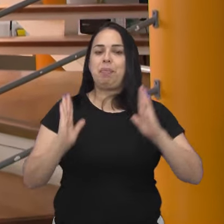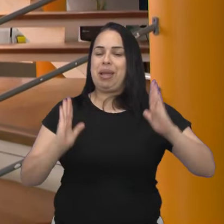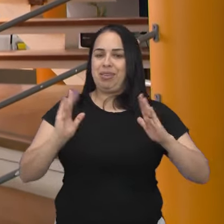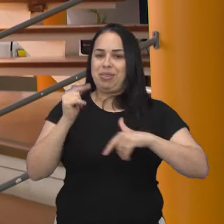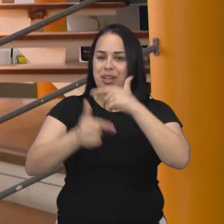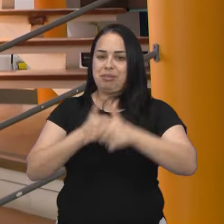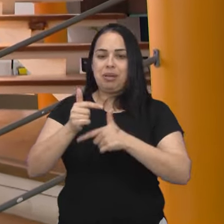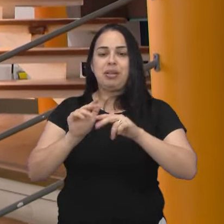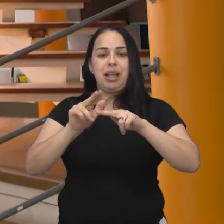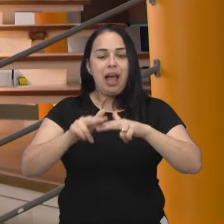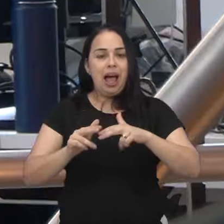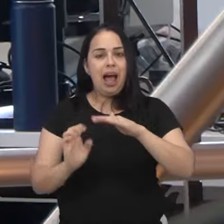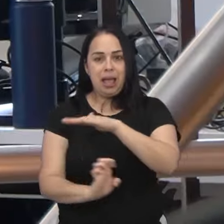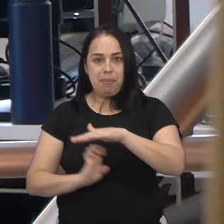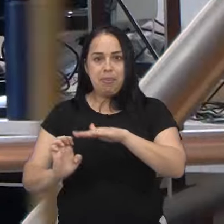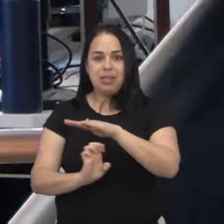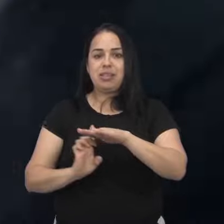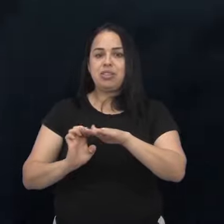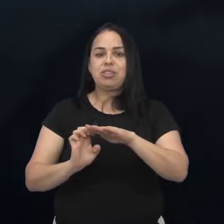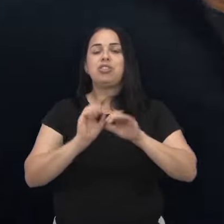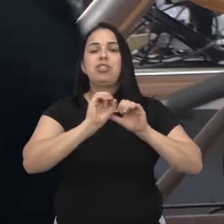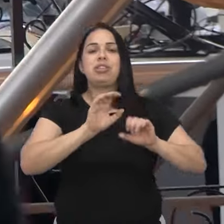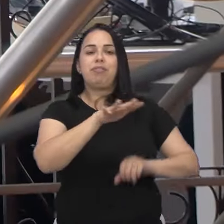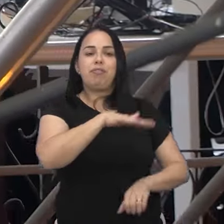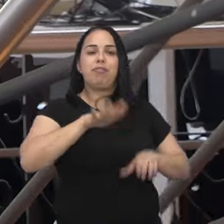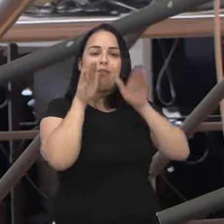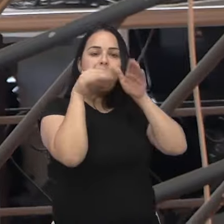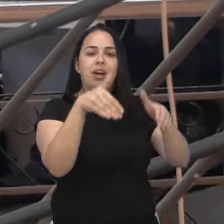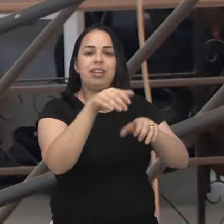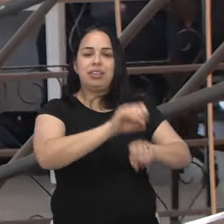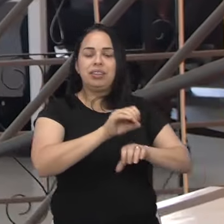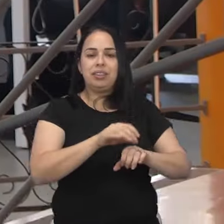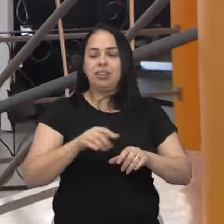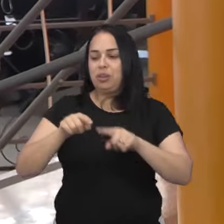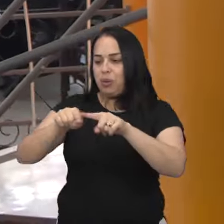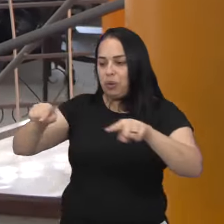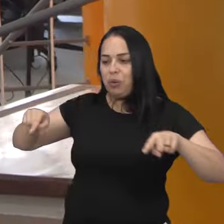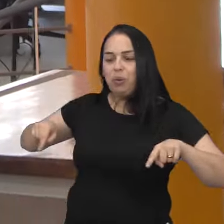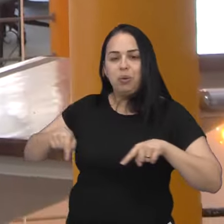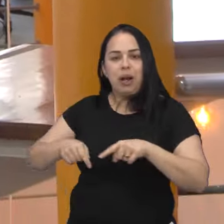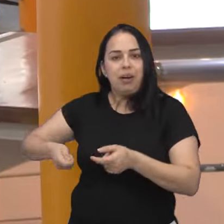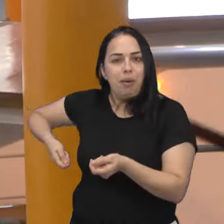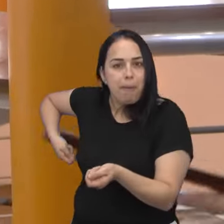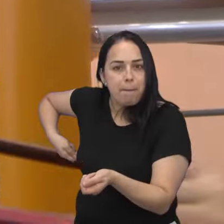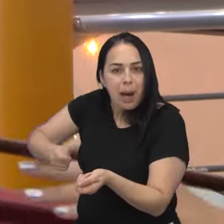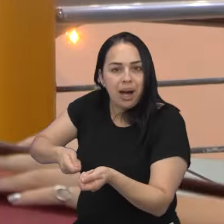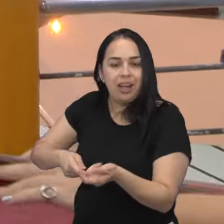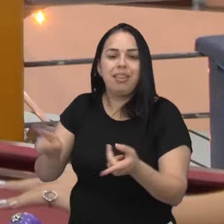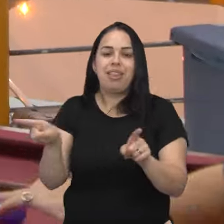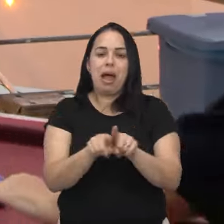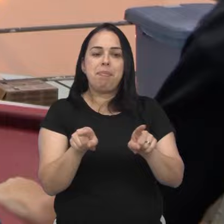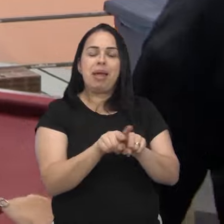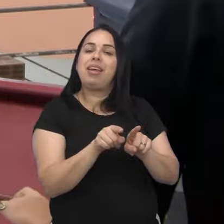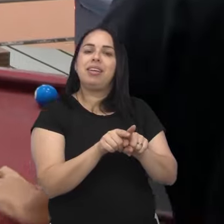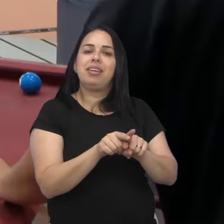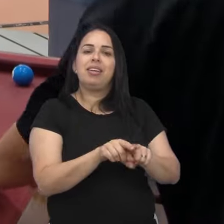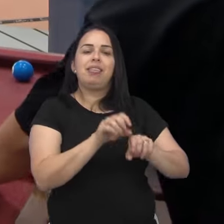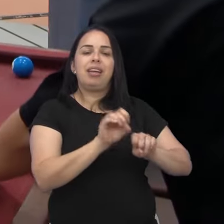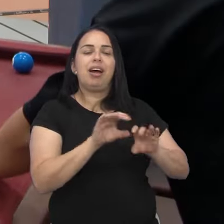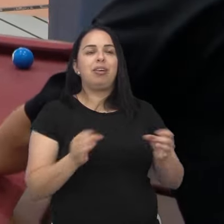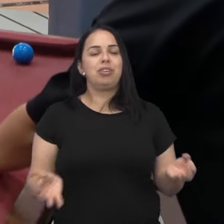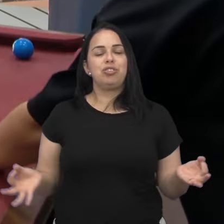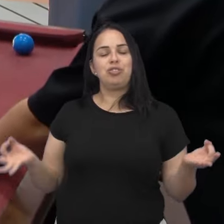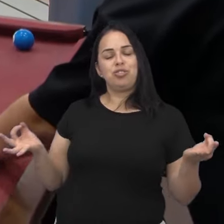confortáveis durante o trabalho essa empresa de educação criou um ambiente acolhedor além da mesa de bilhar os